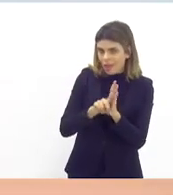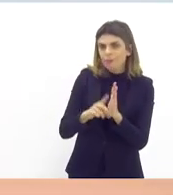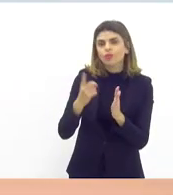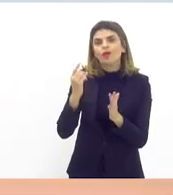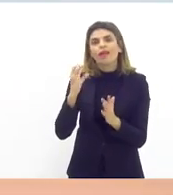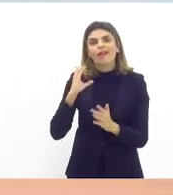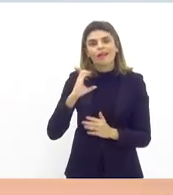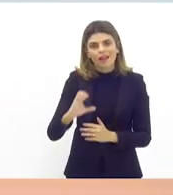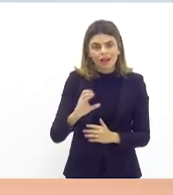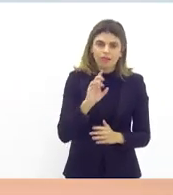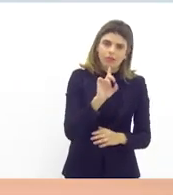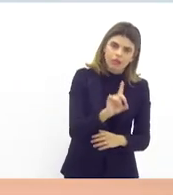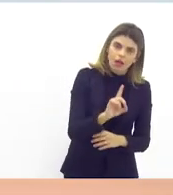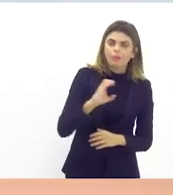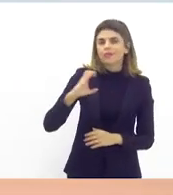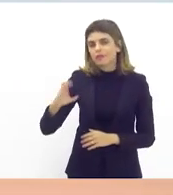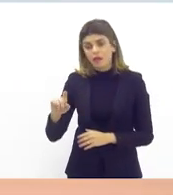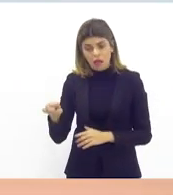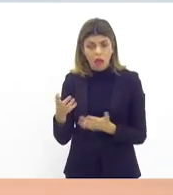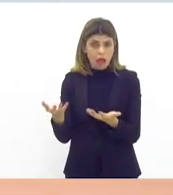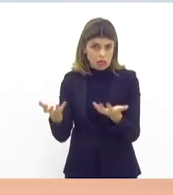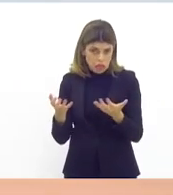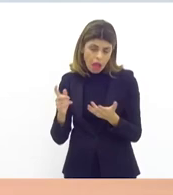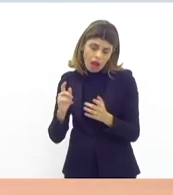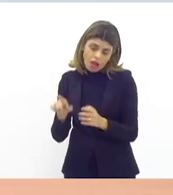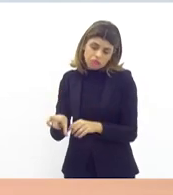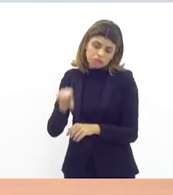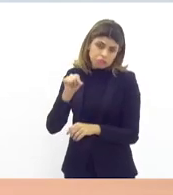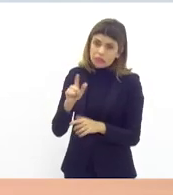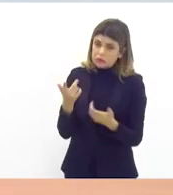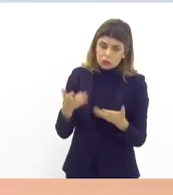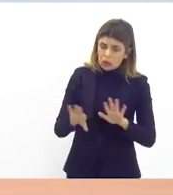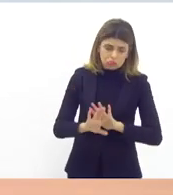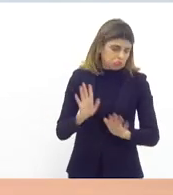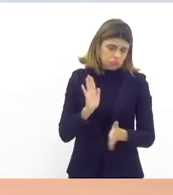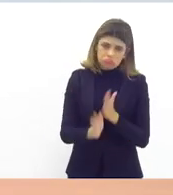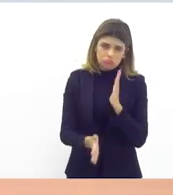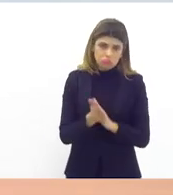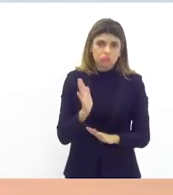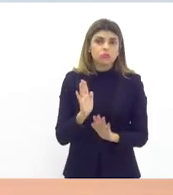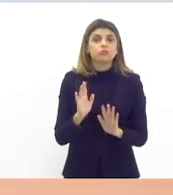não quiser, ela não opta. Então, na verdade,